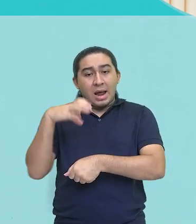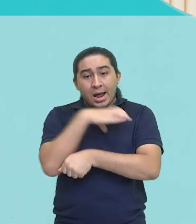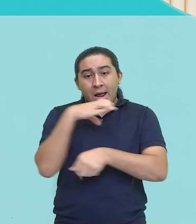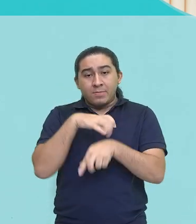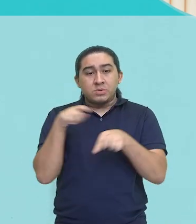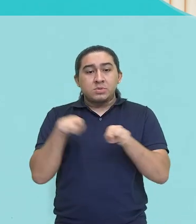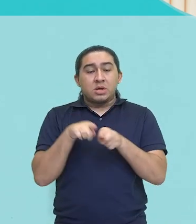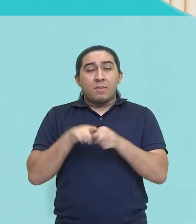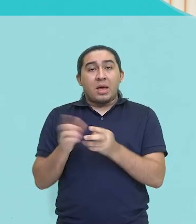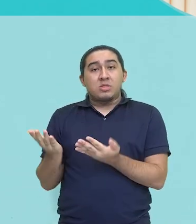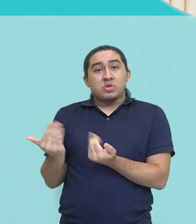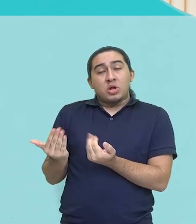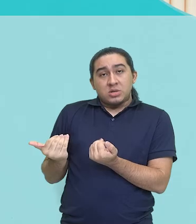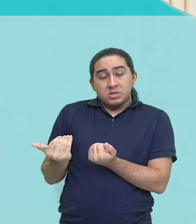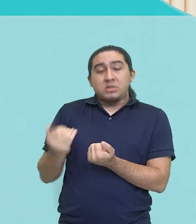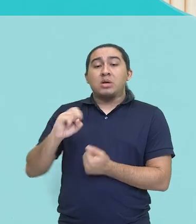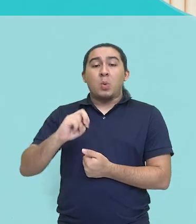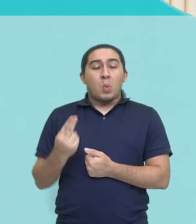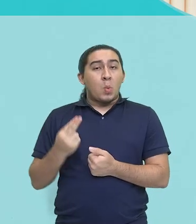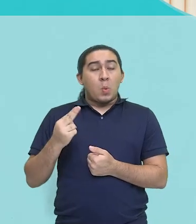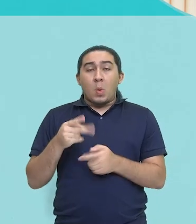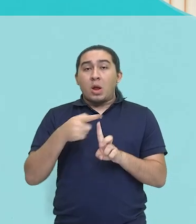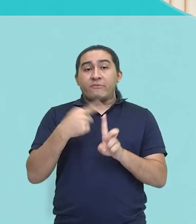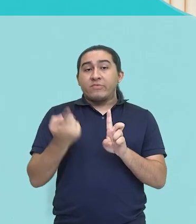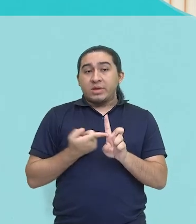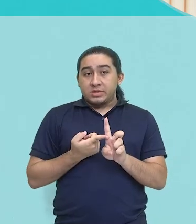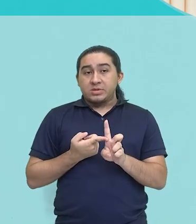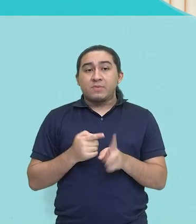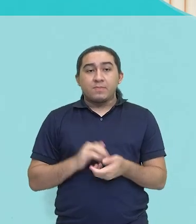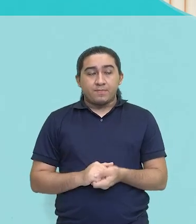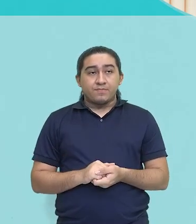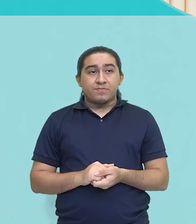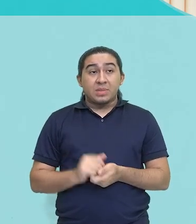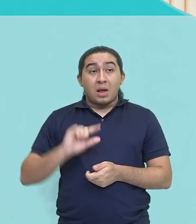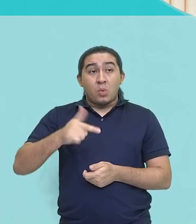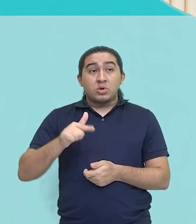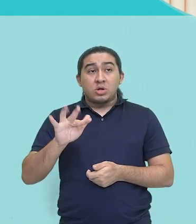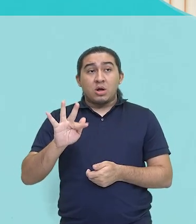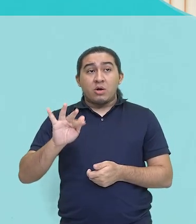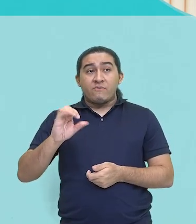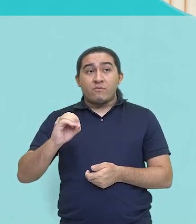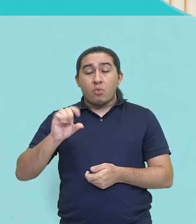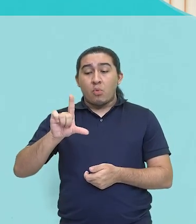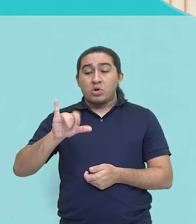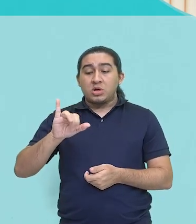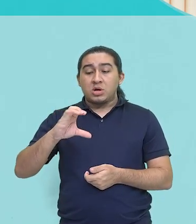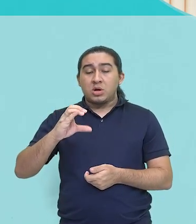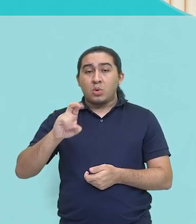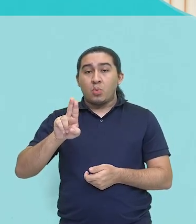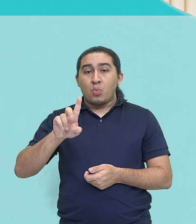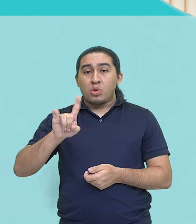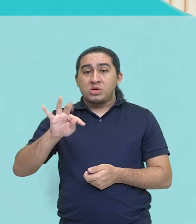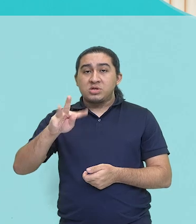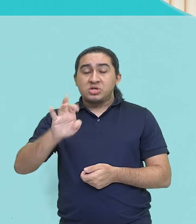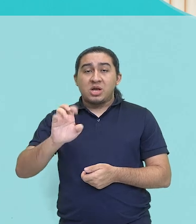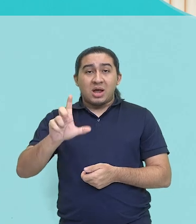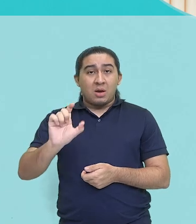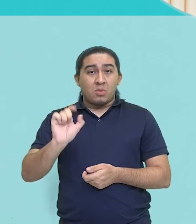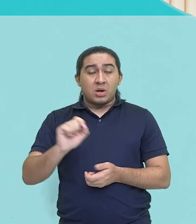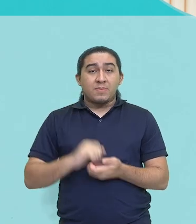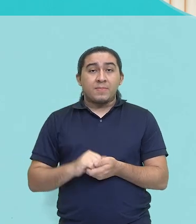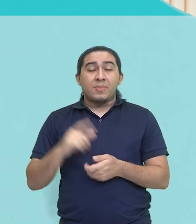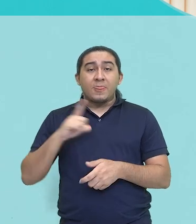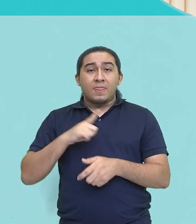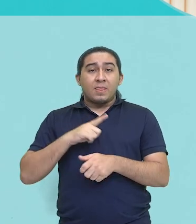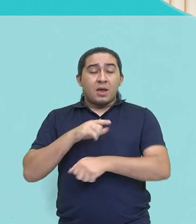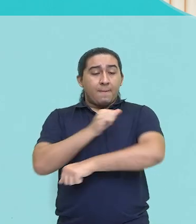crescimento durante a adolescência ou gravidez. Já a foliculite é uma inflamação dos folículos